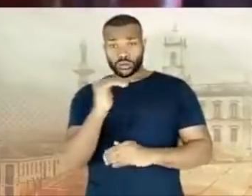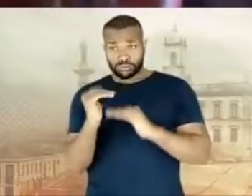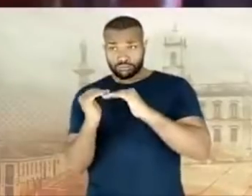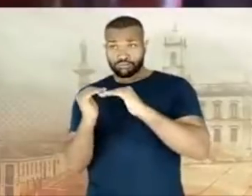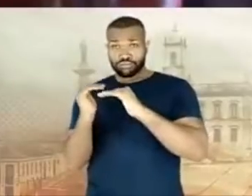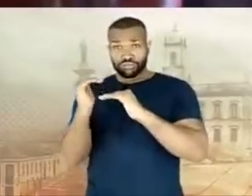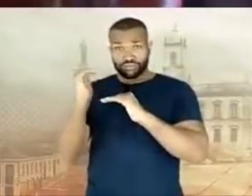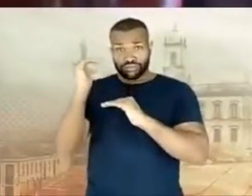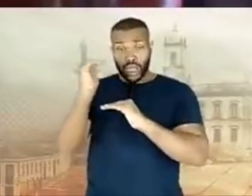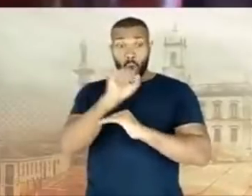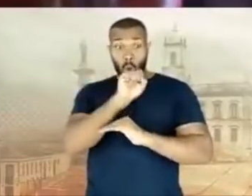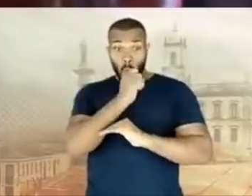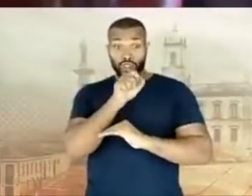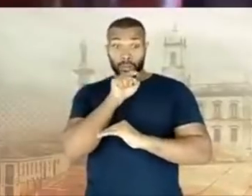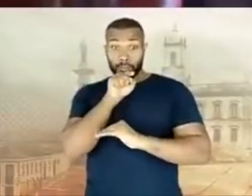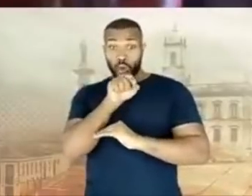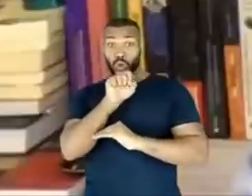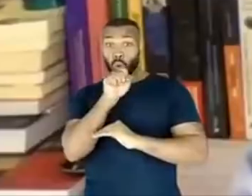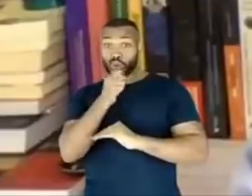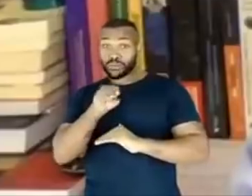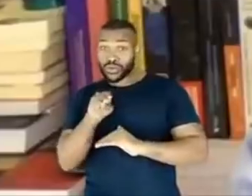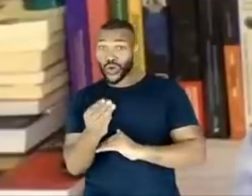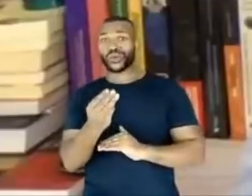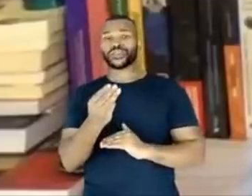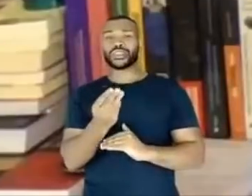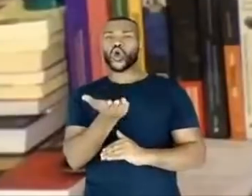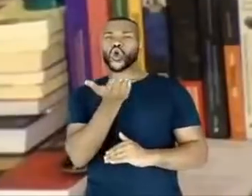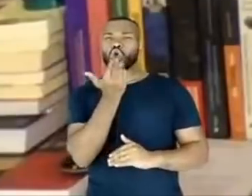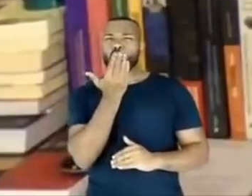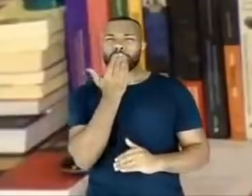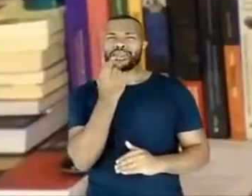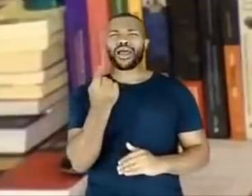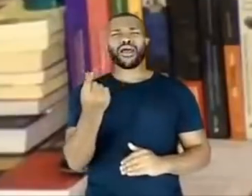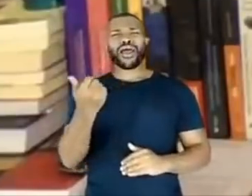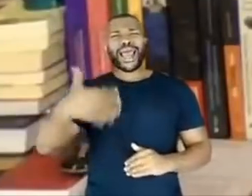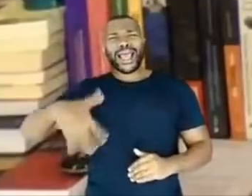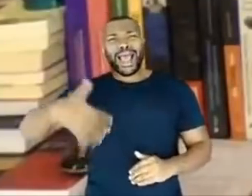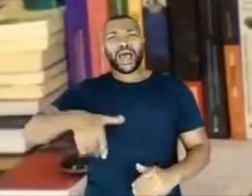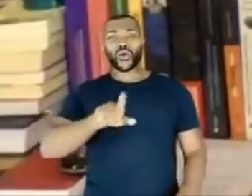8,8 milhões. O preço dos alimentos acumulou aumento médio de